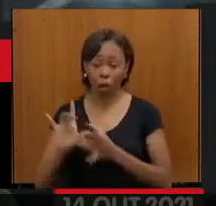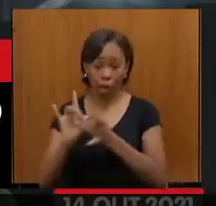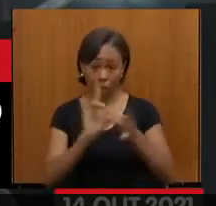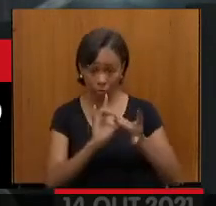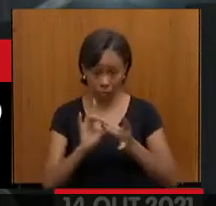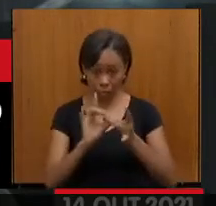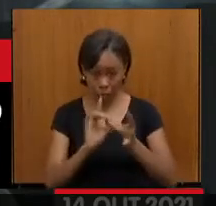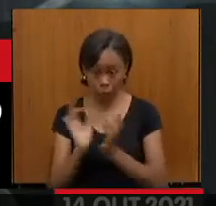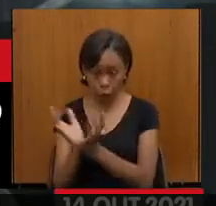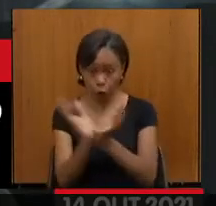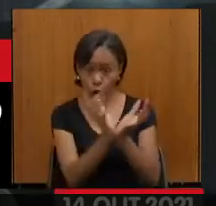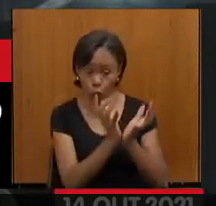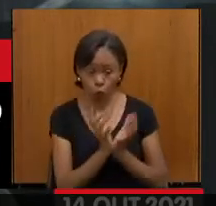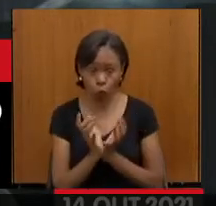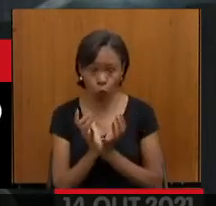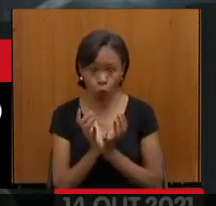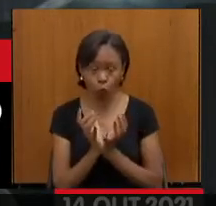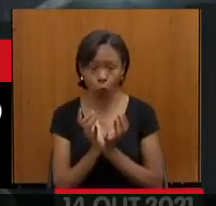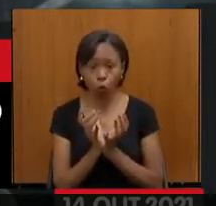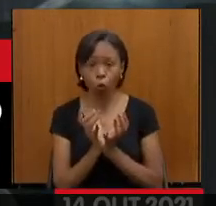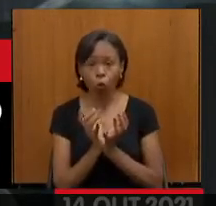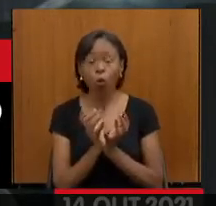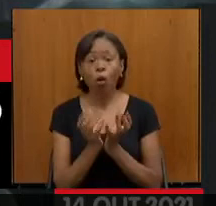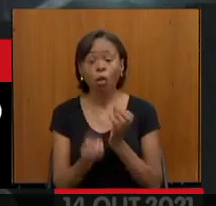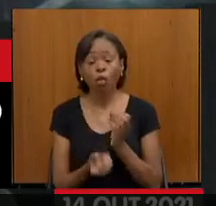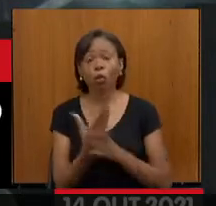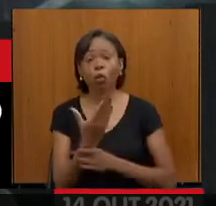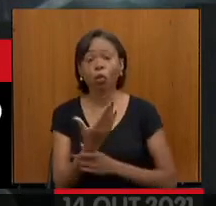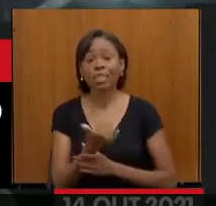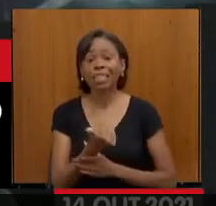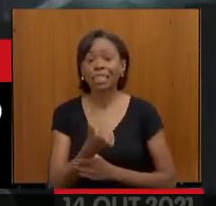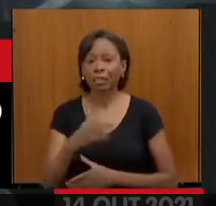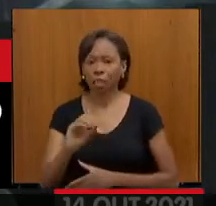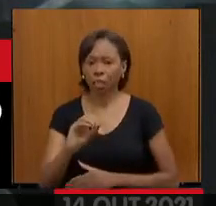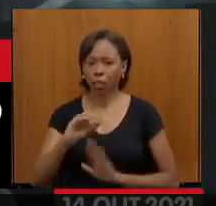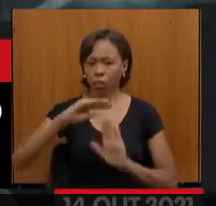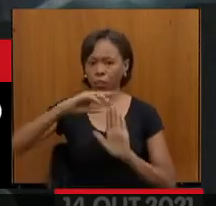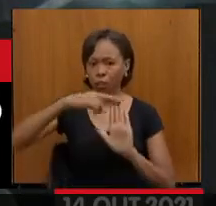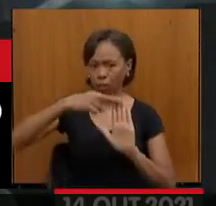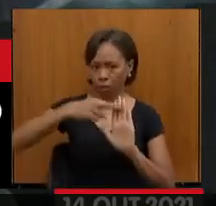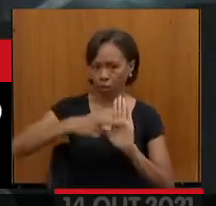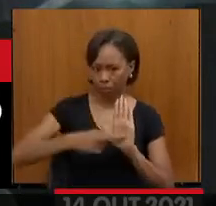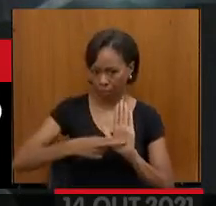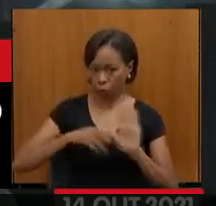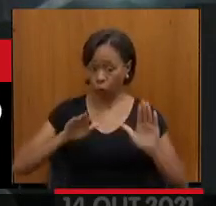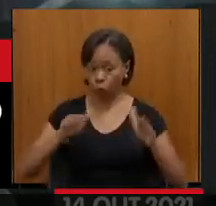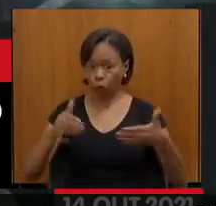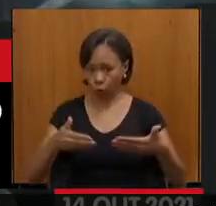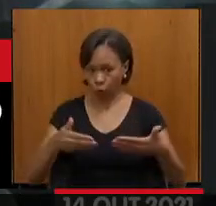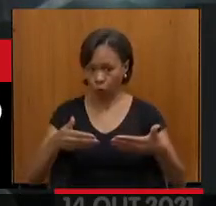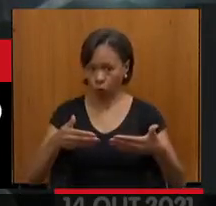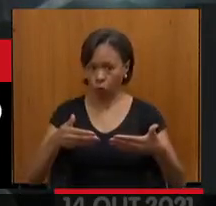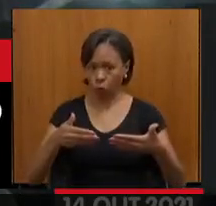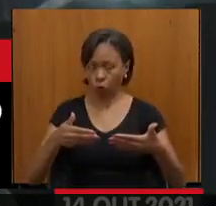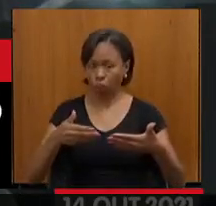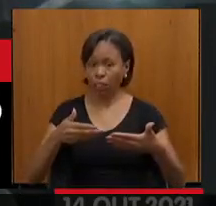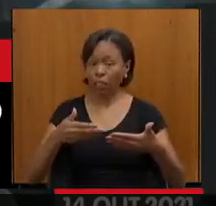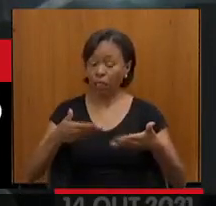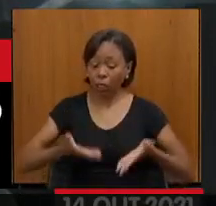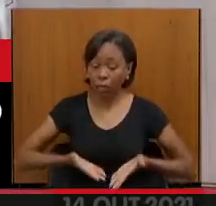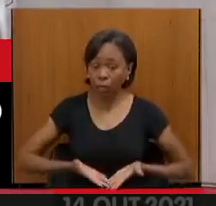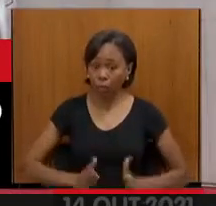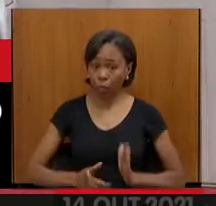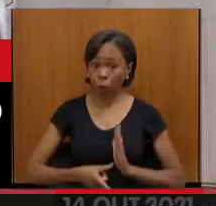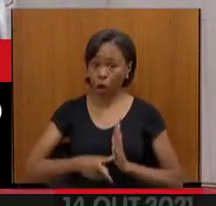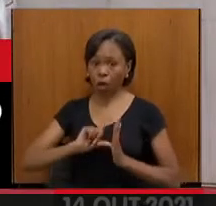grandes diretrizes, né, ligadas à questão da redução da prematuridade, ligadas